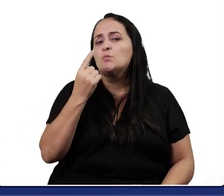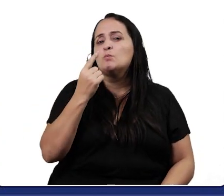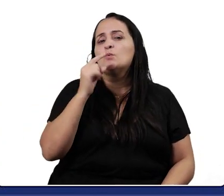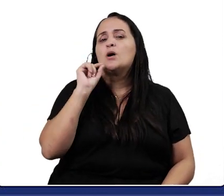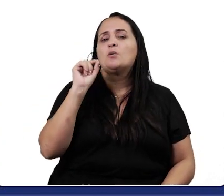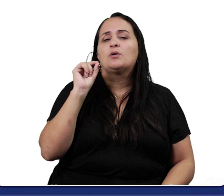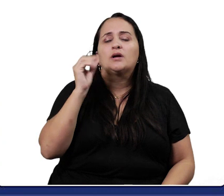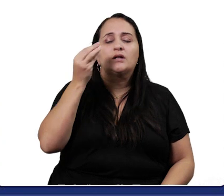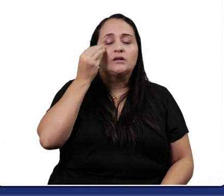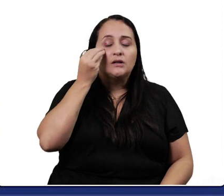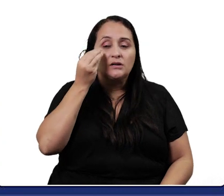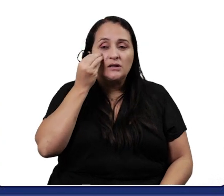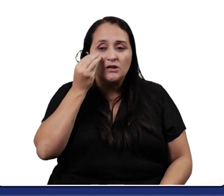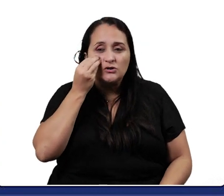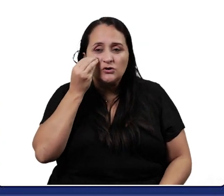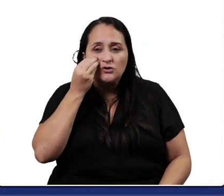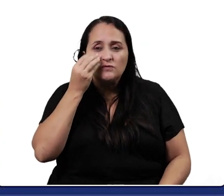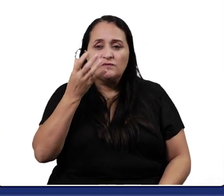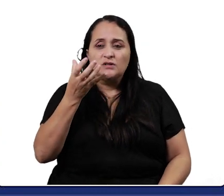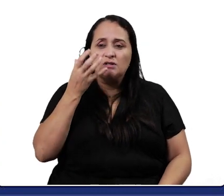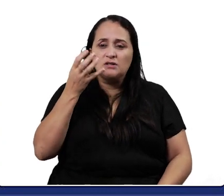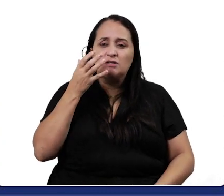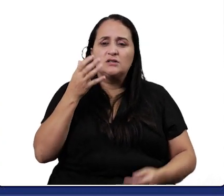competição e precisava atingir ao menos